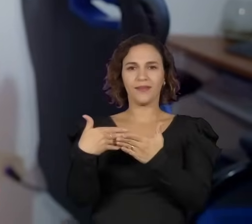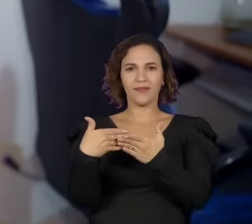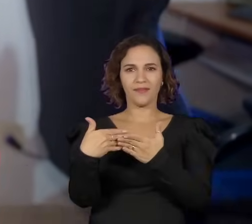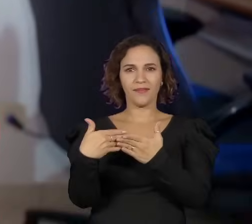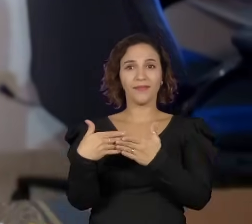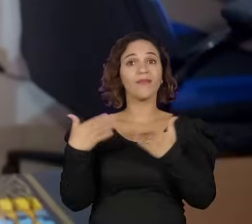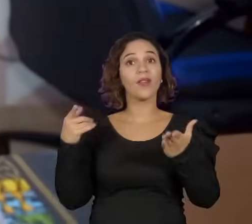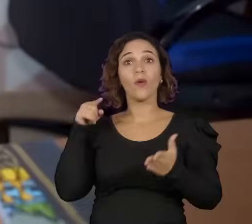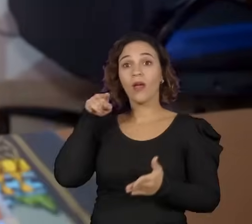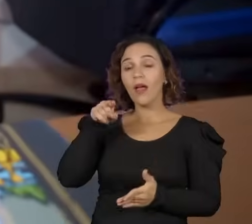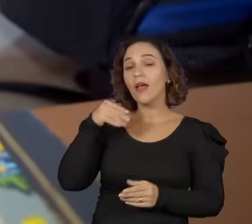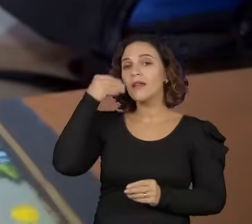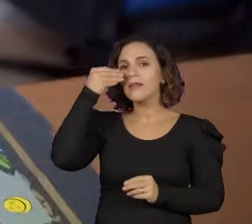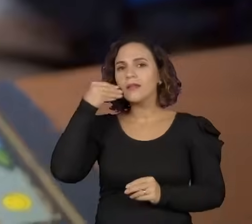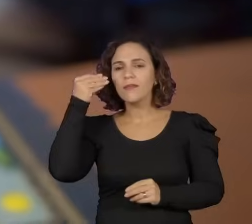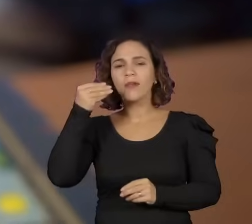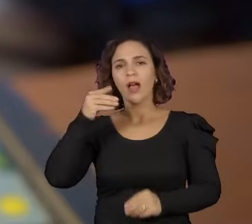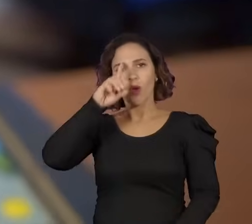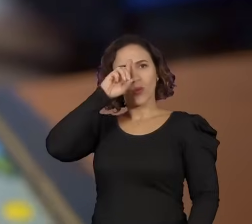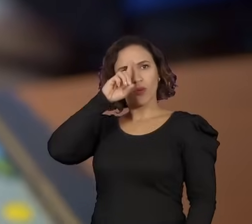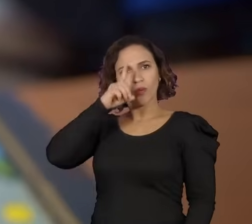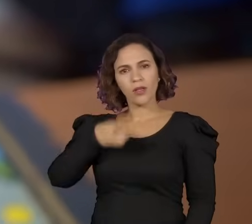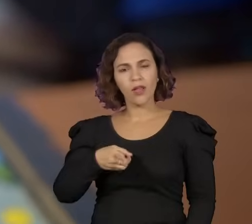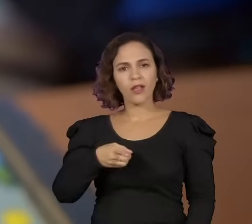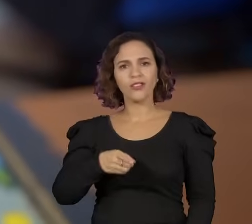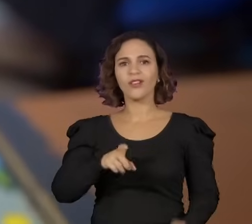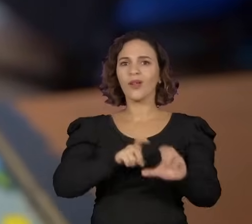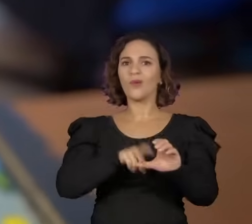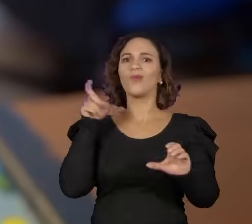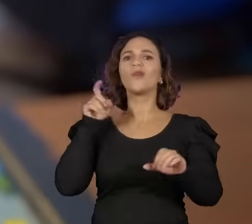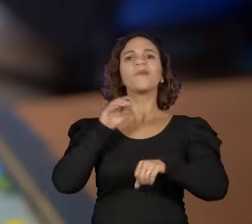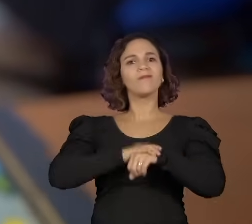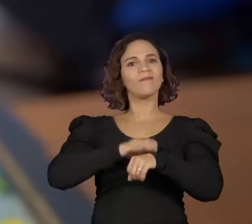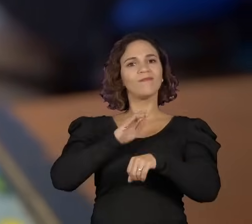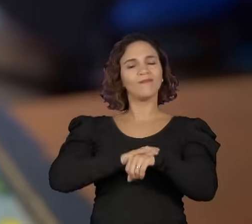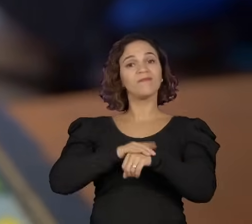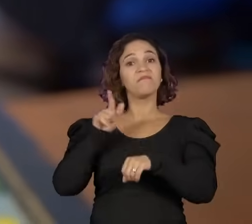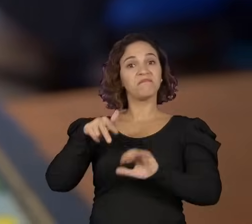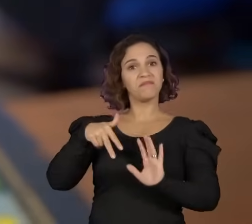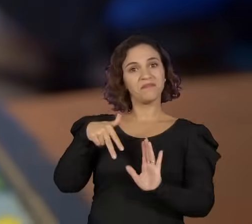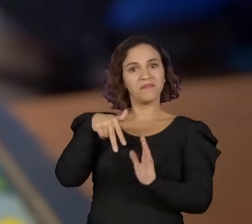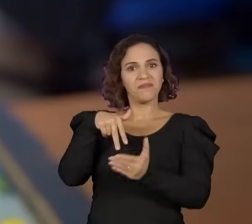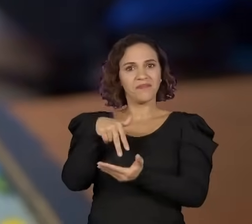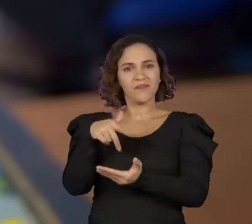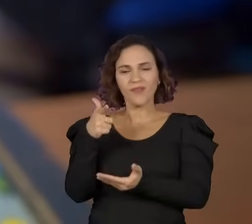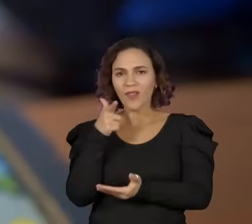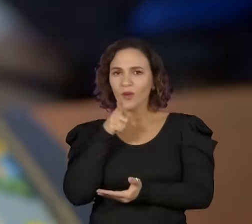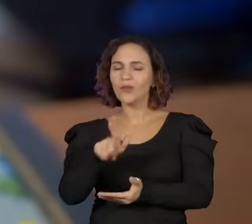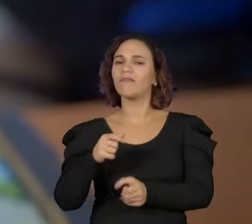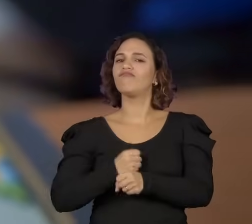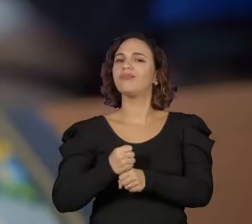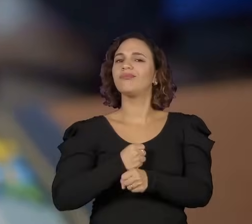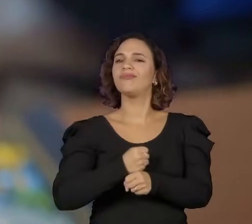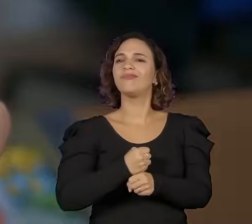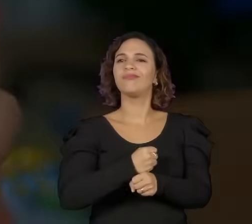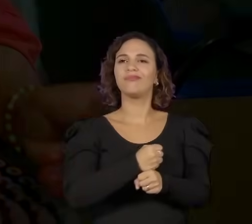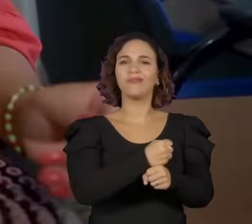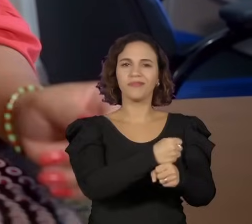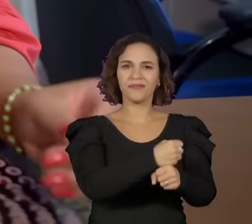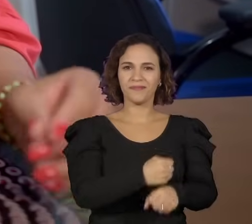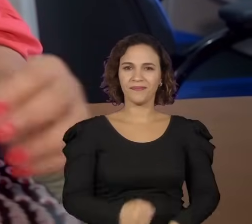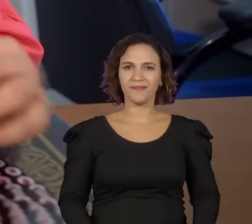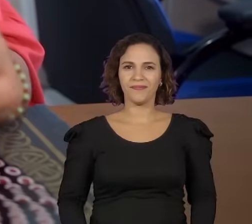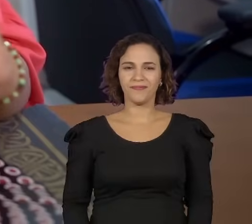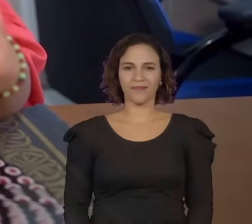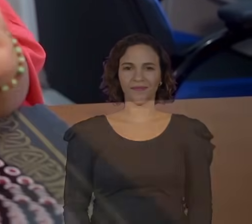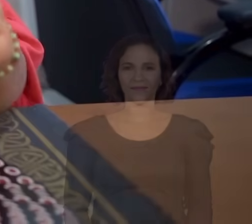essa experiência, é essa autoridade, é essa autonomia que vai fazer com que a Estação Livre possa ter uma vida longa.